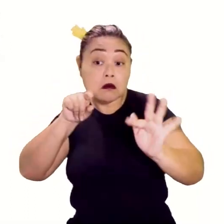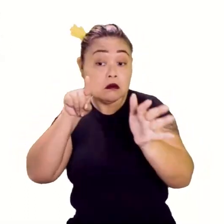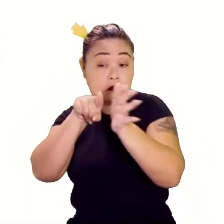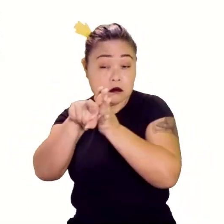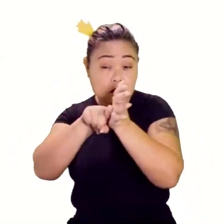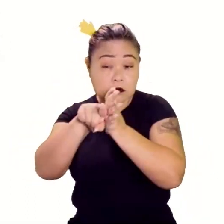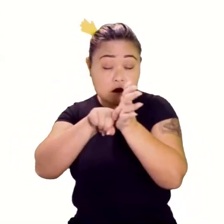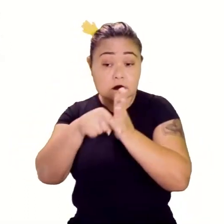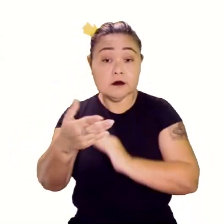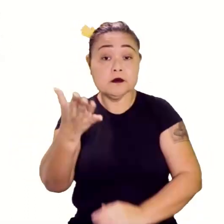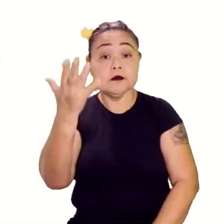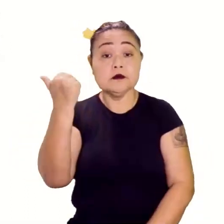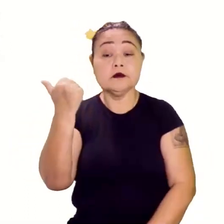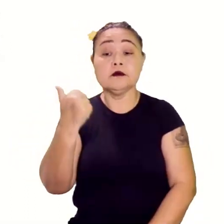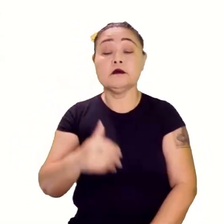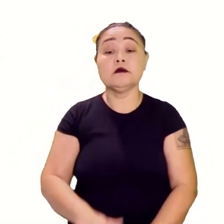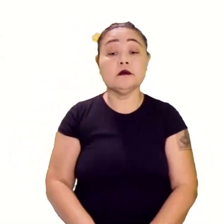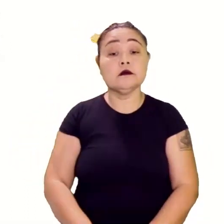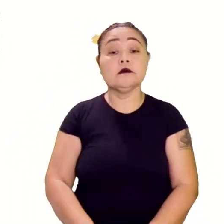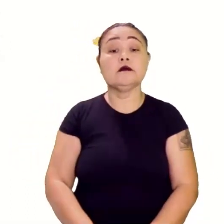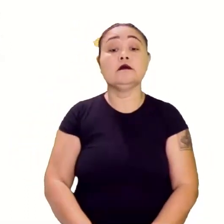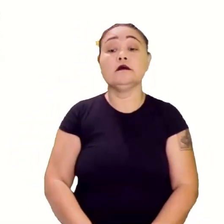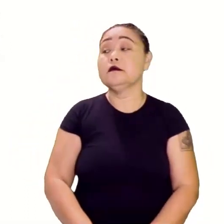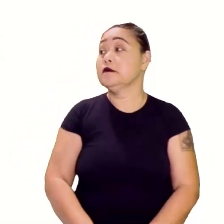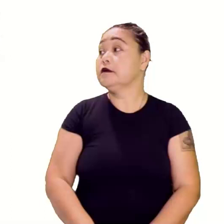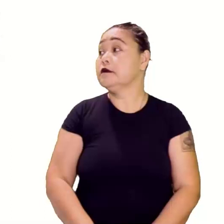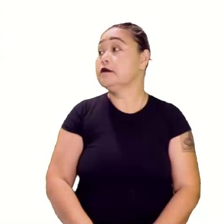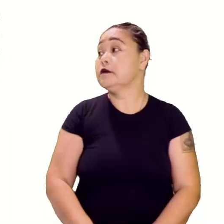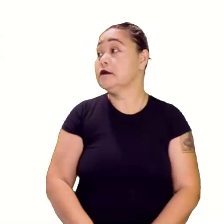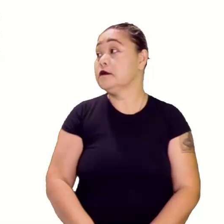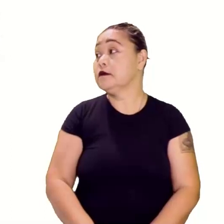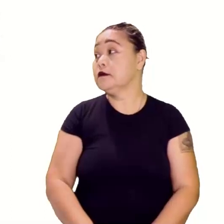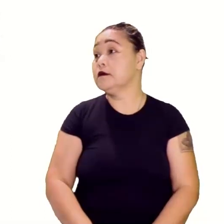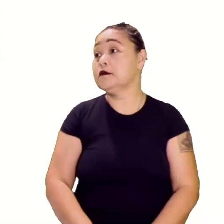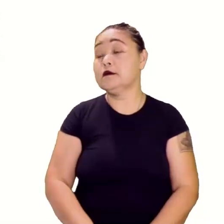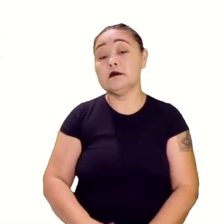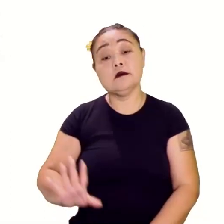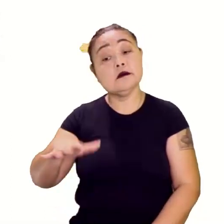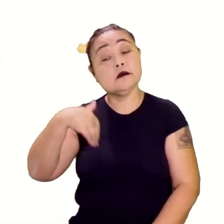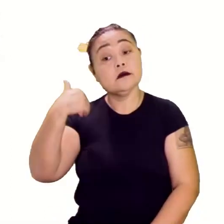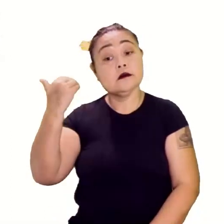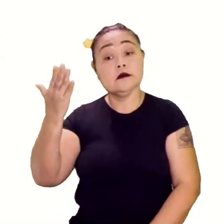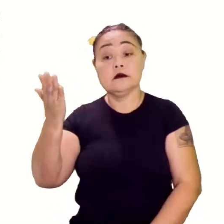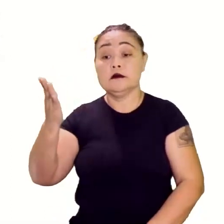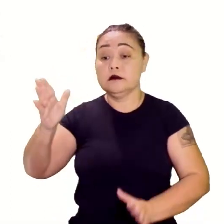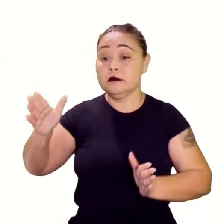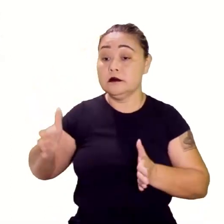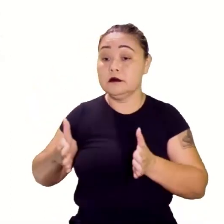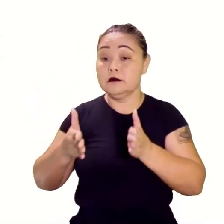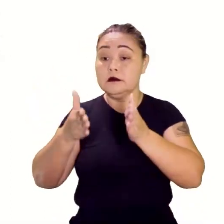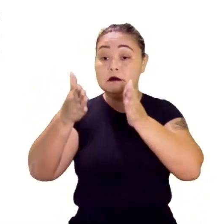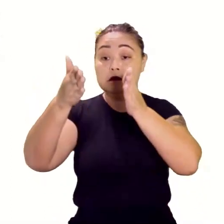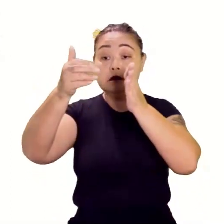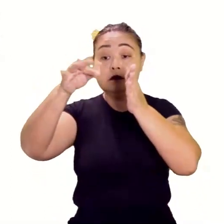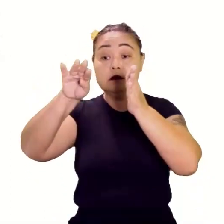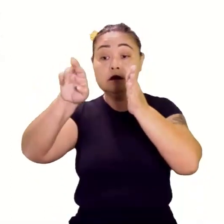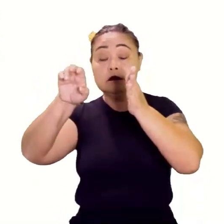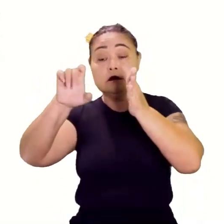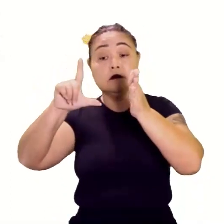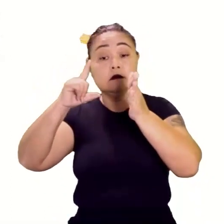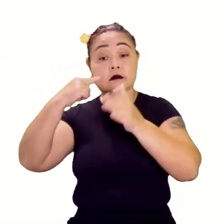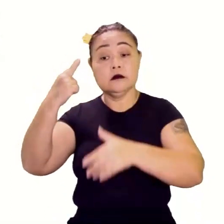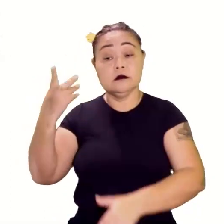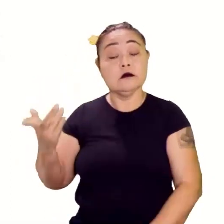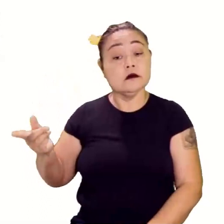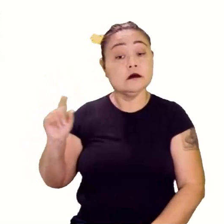Sim, vamos ver junto aqui? Vamos lá? Bora ver junto aqui então a nossa torre, vamos lá. Então vocês